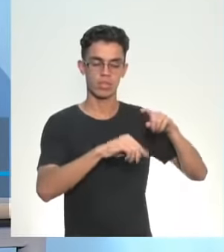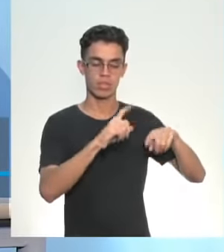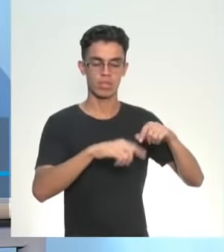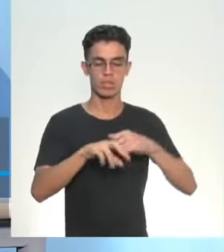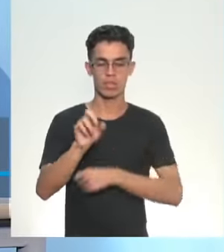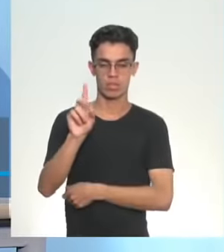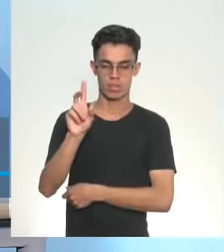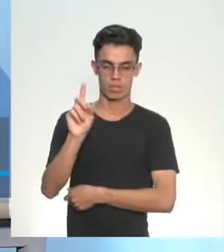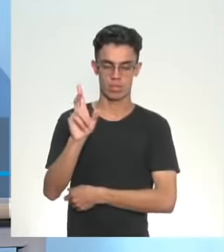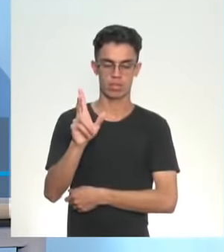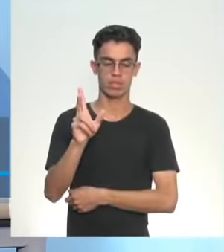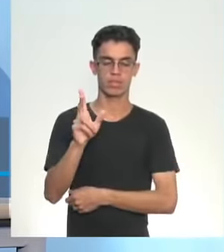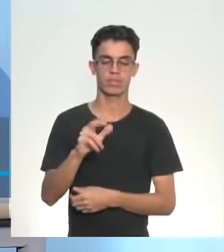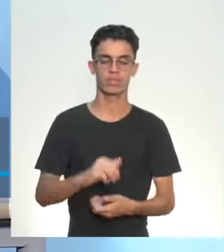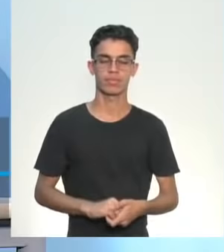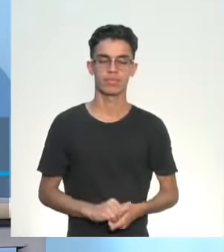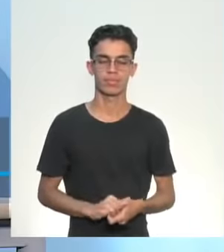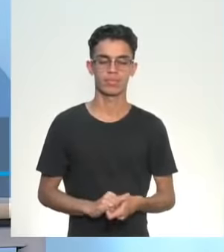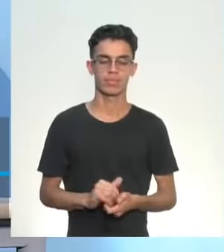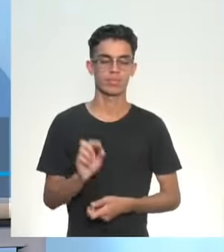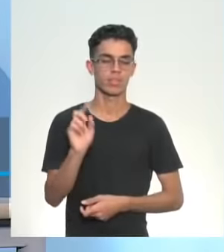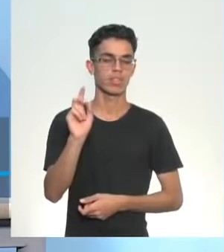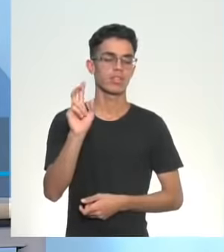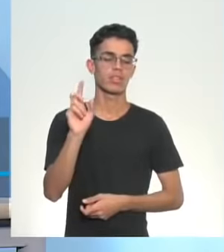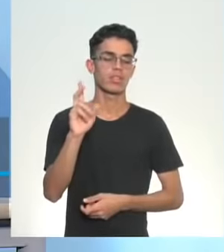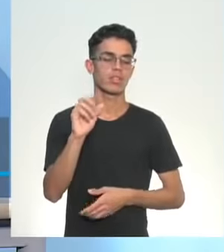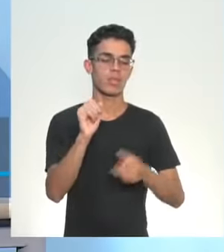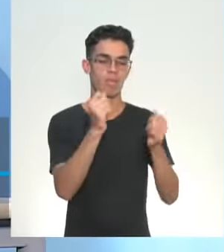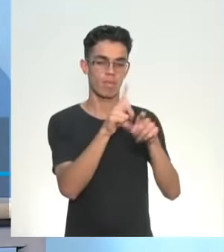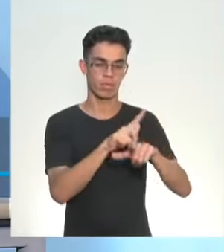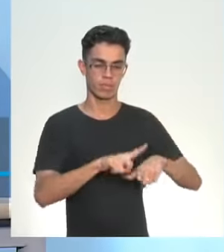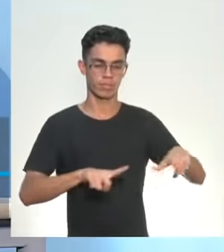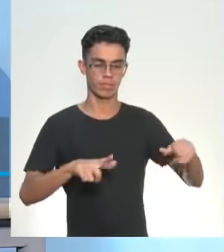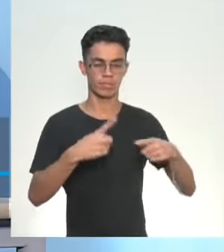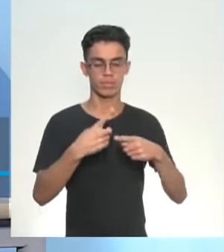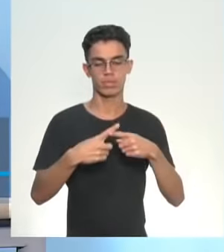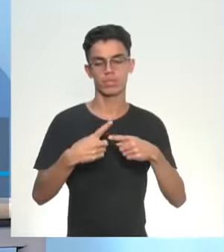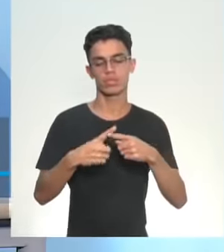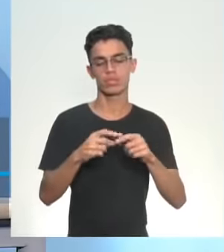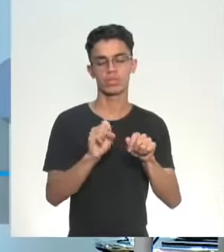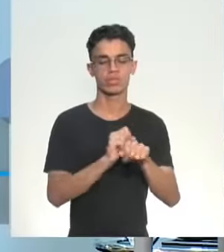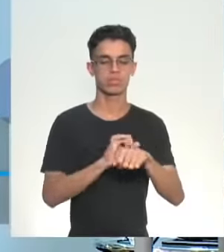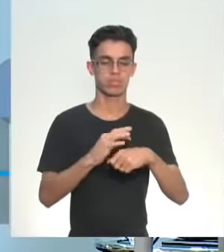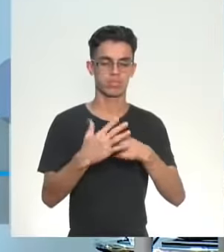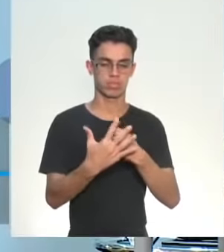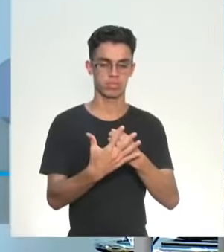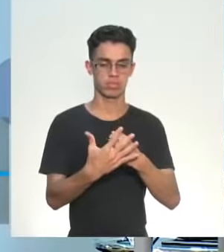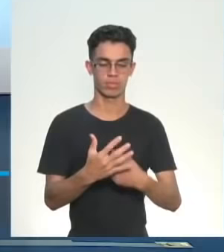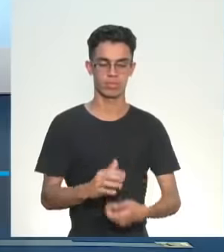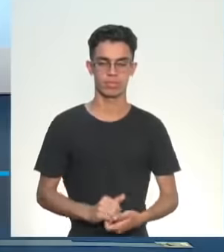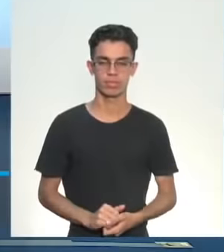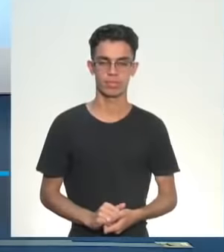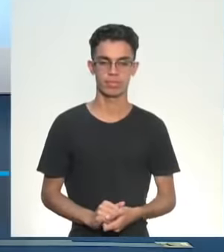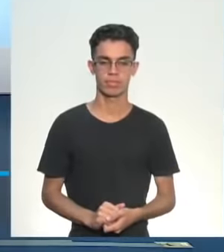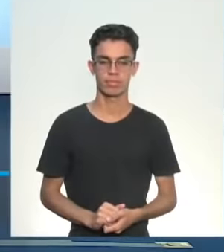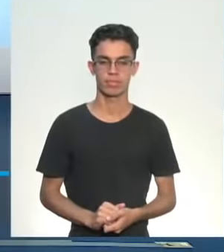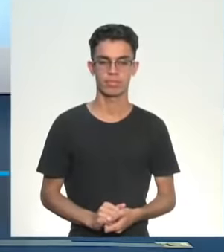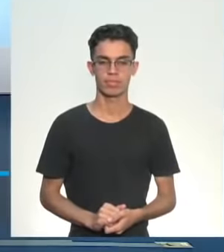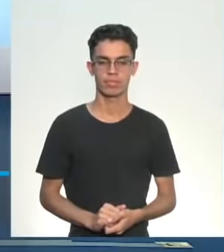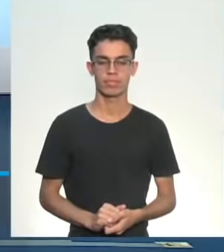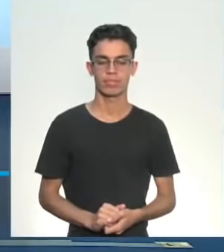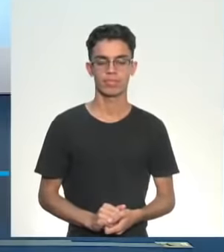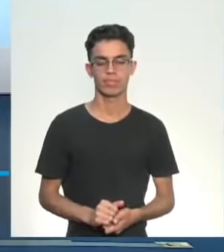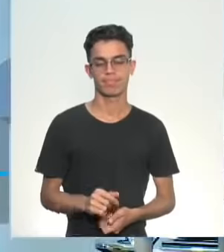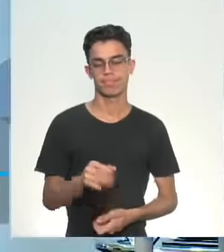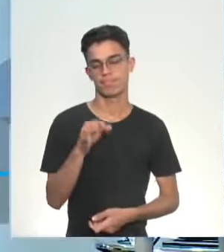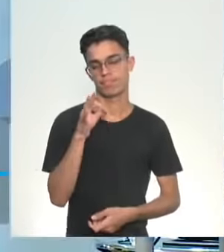por mentiras foram vendidos em excesso acabar esgotaram por causa da pandemia verminas and